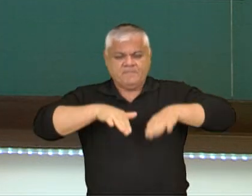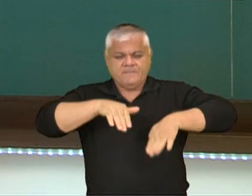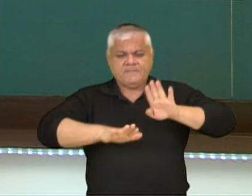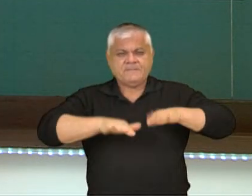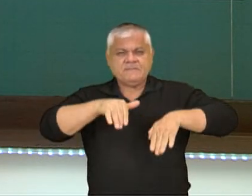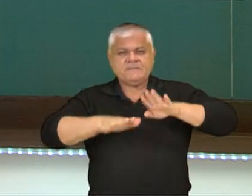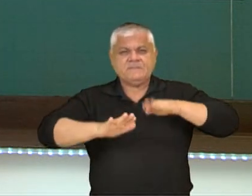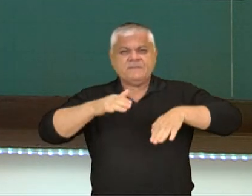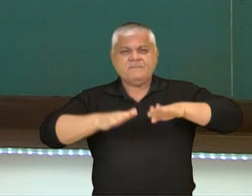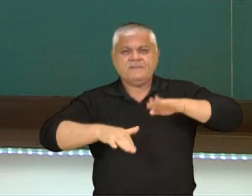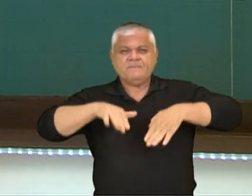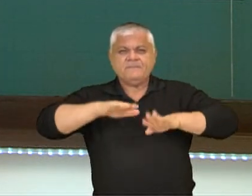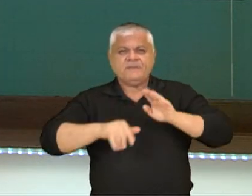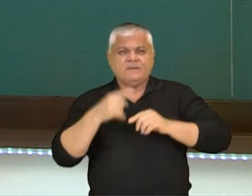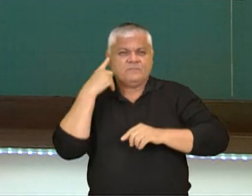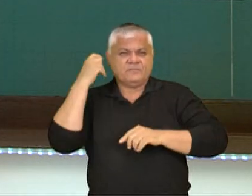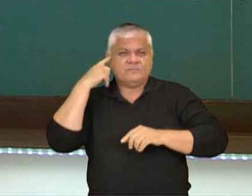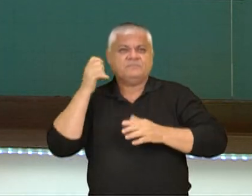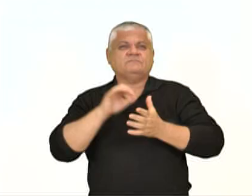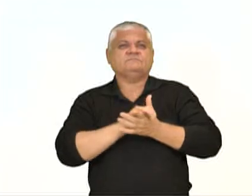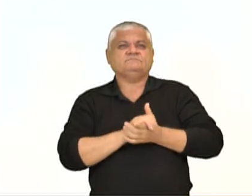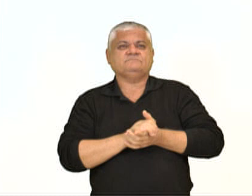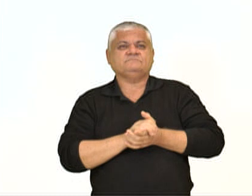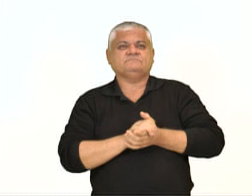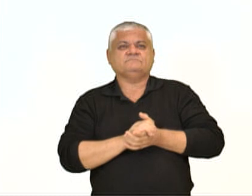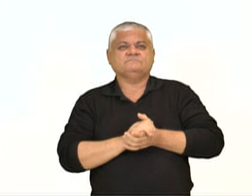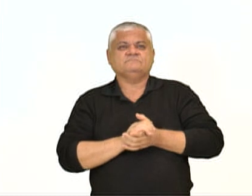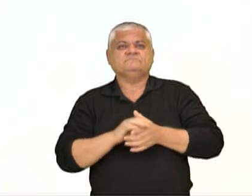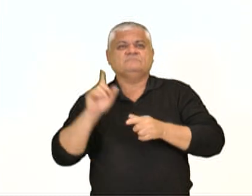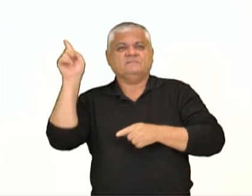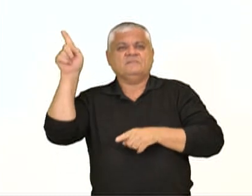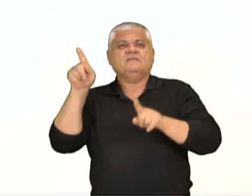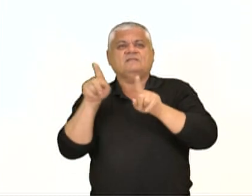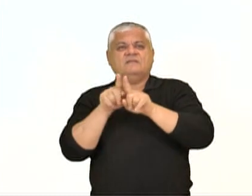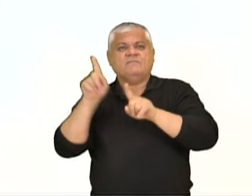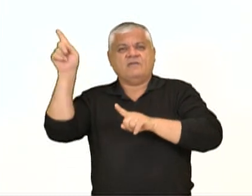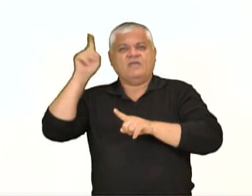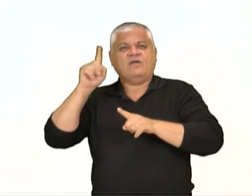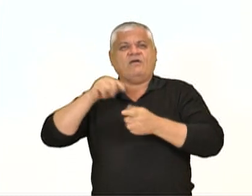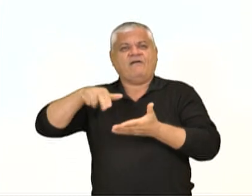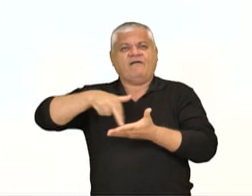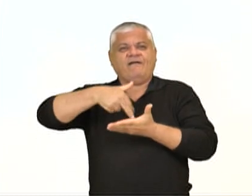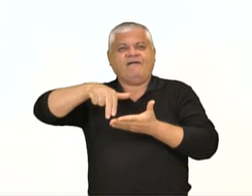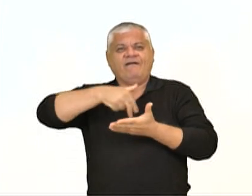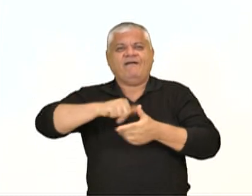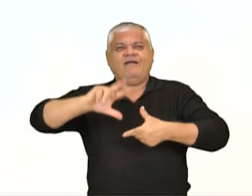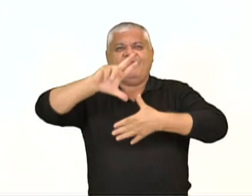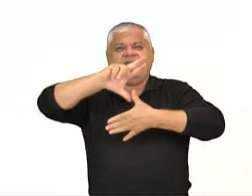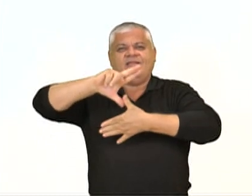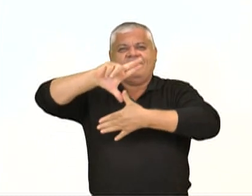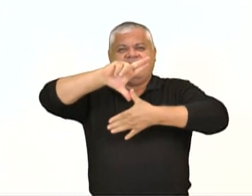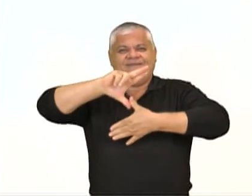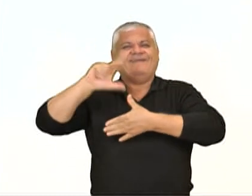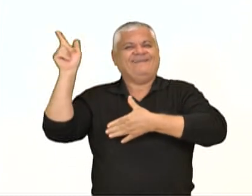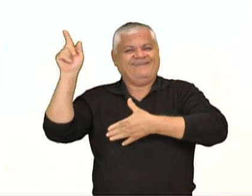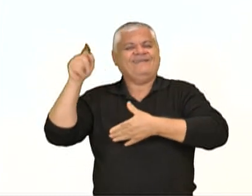no ritmo da música. E o reggaeton, que também é um ritmo bem latino, né,